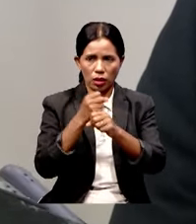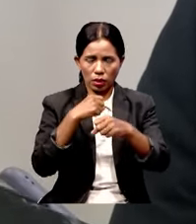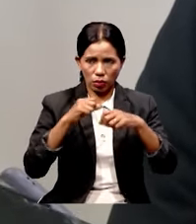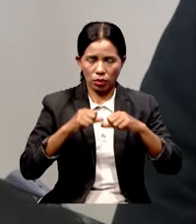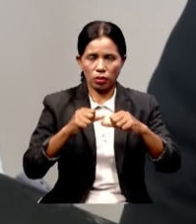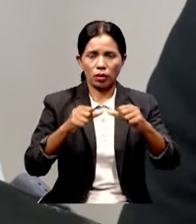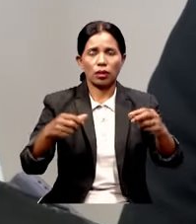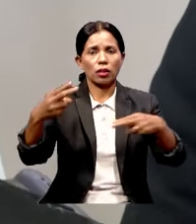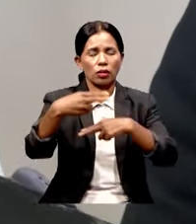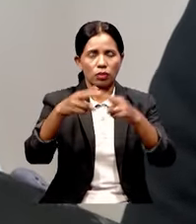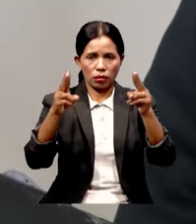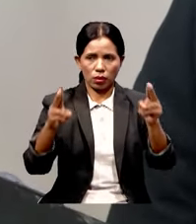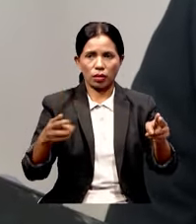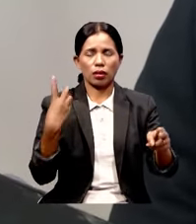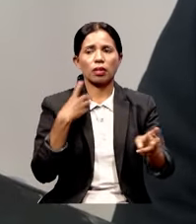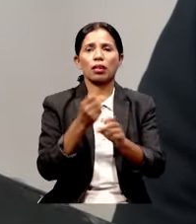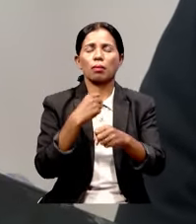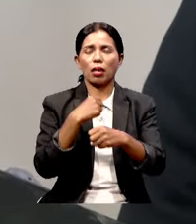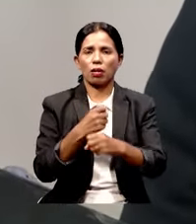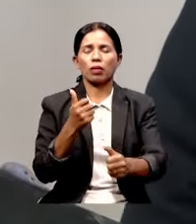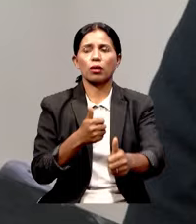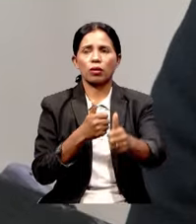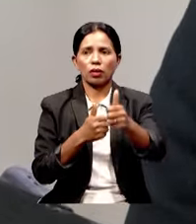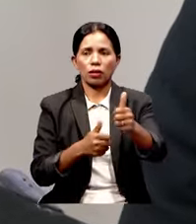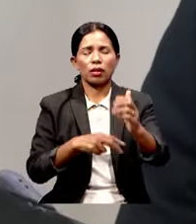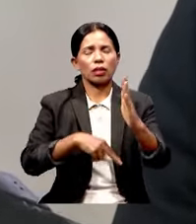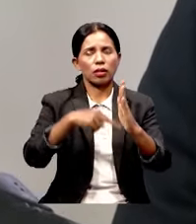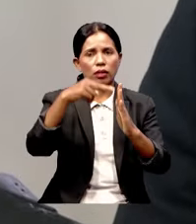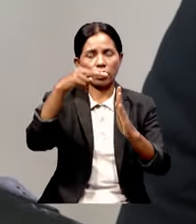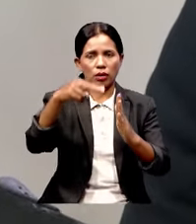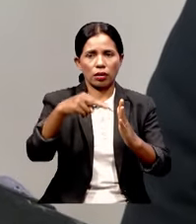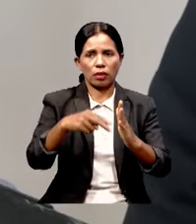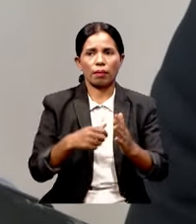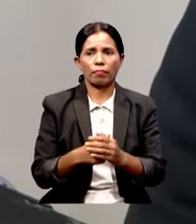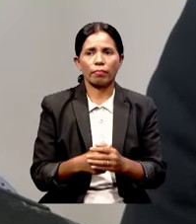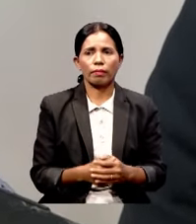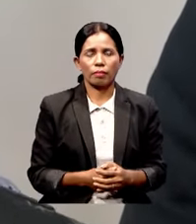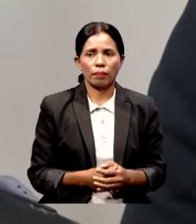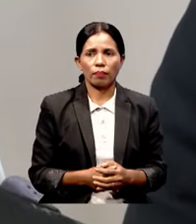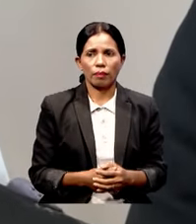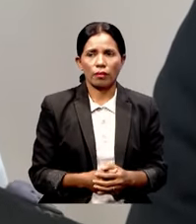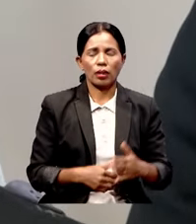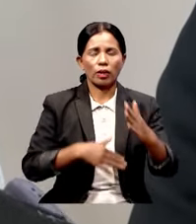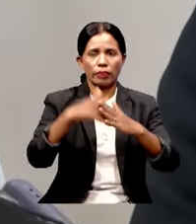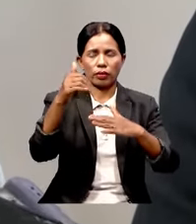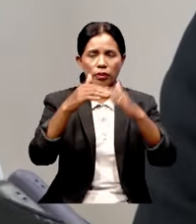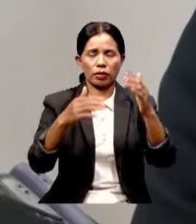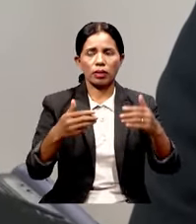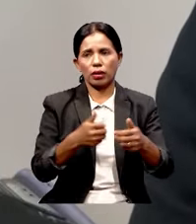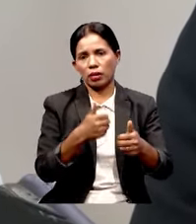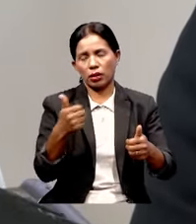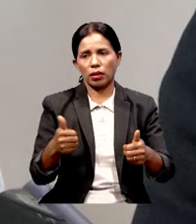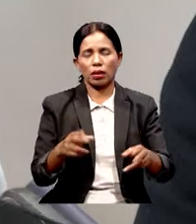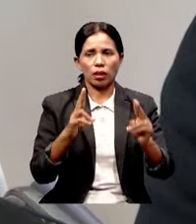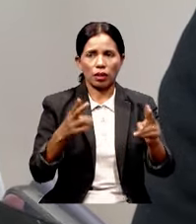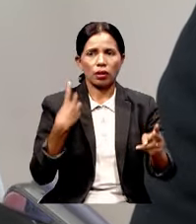aulas. Normalmente, ita halo baseia ba nível ka grau de ninia infraestrutura ne. Iha balo mak